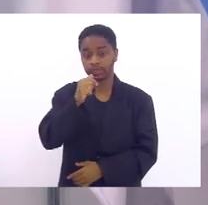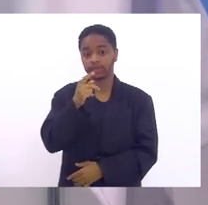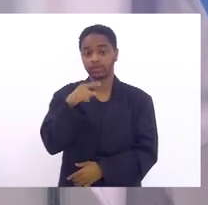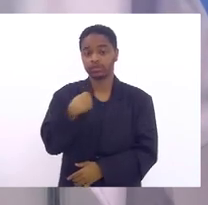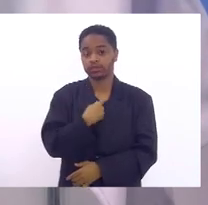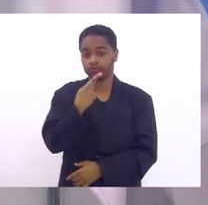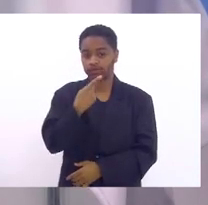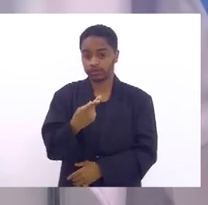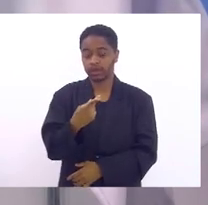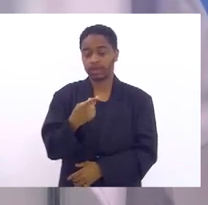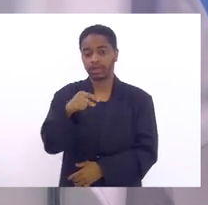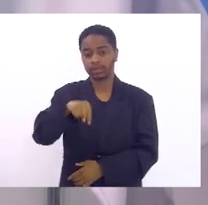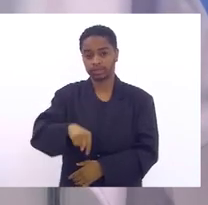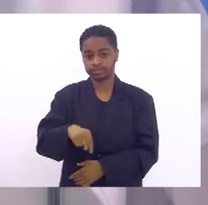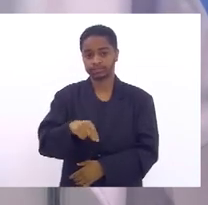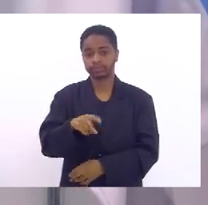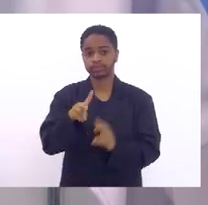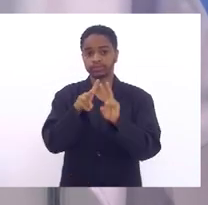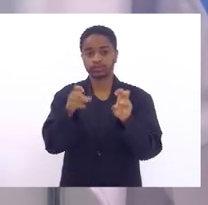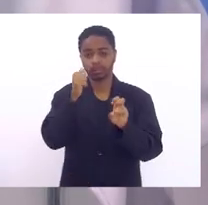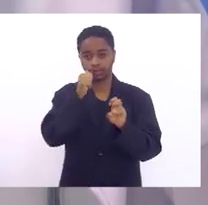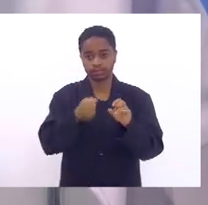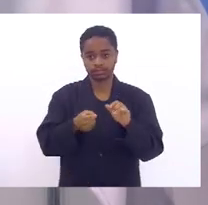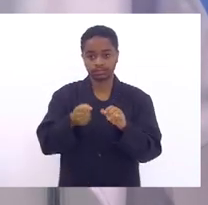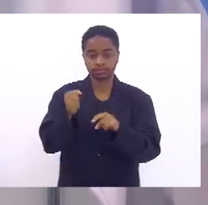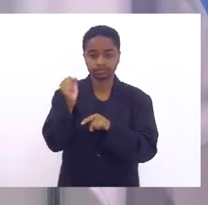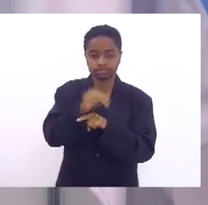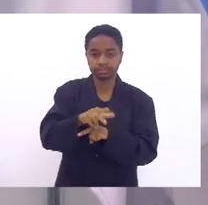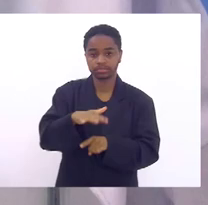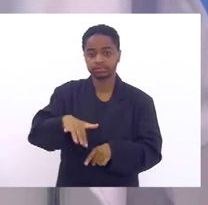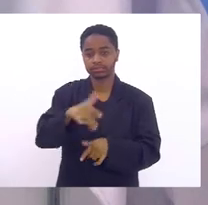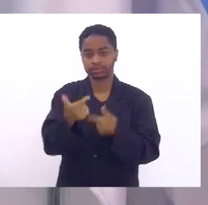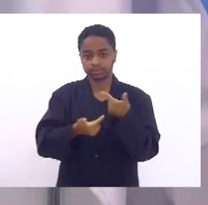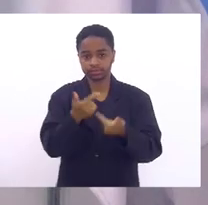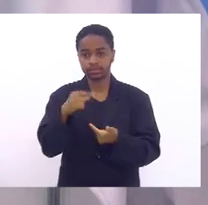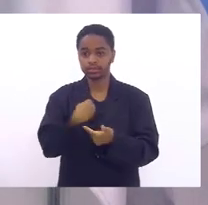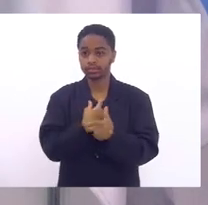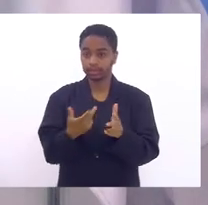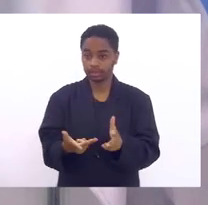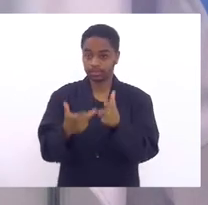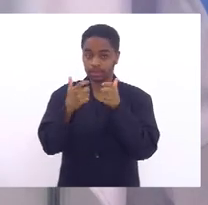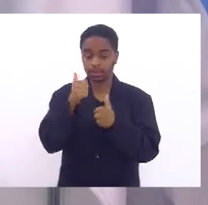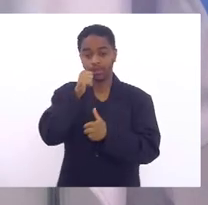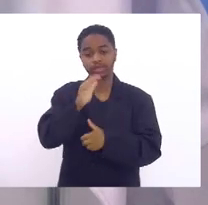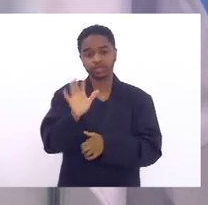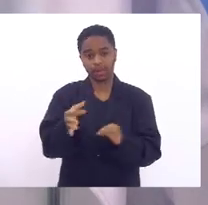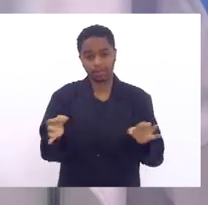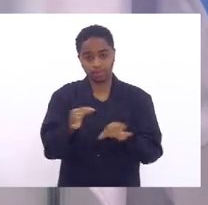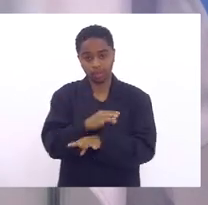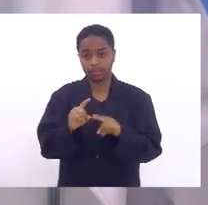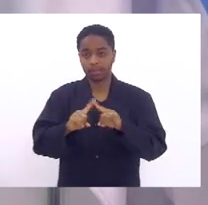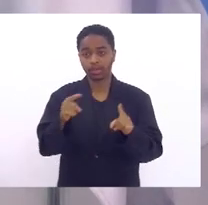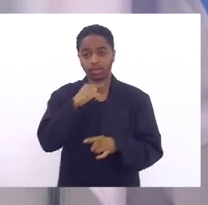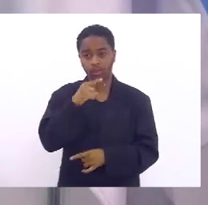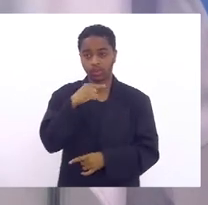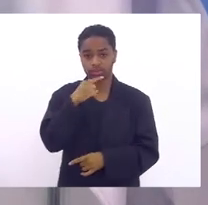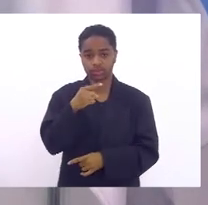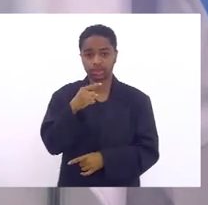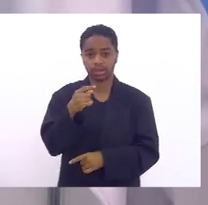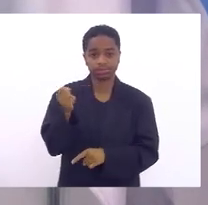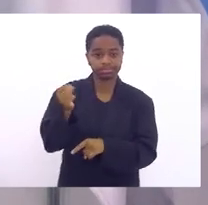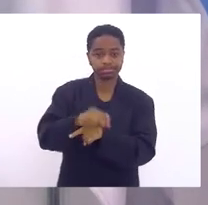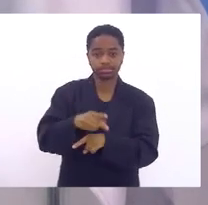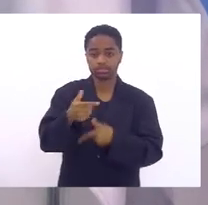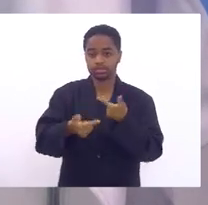mulheres e mercado de trabalho a gente pode ver que muitas mulheres estão Preparadas mas elas não conseguem chegar no mercado de trabalho da